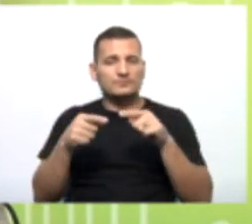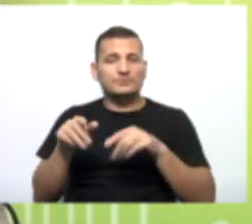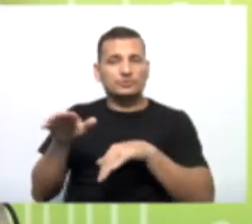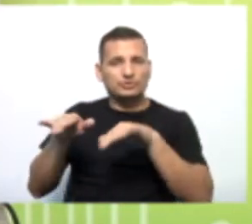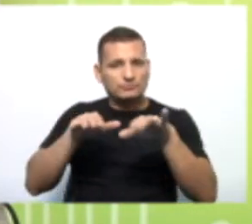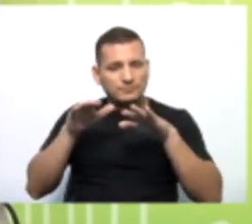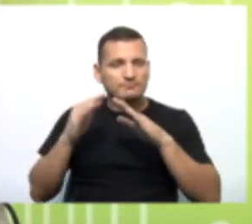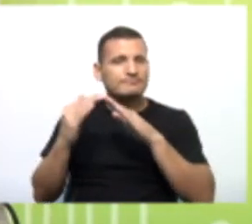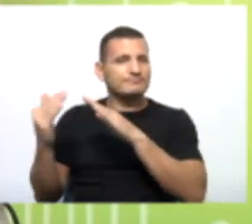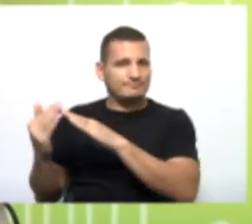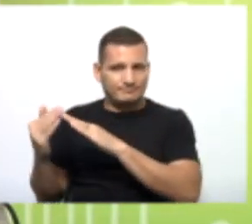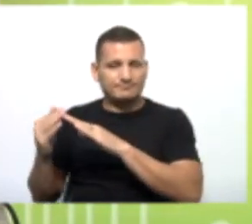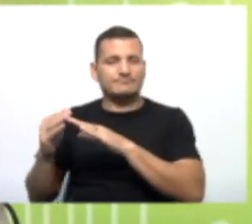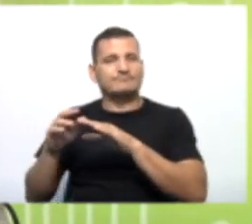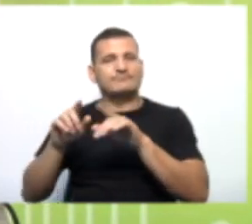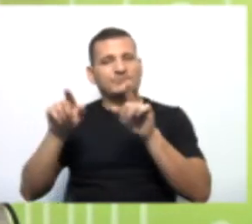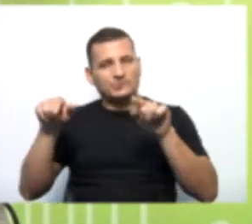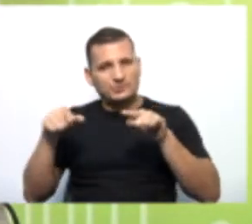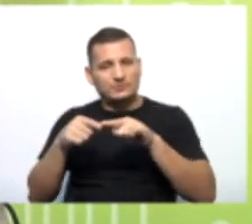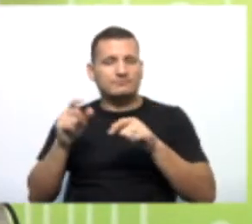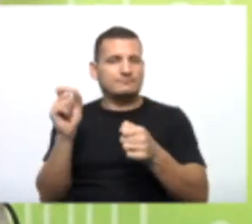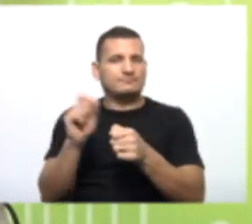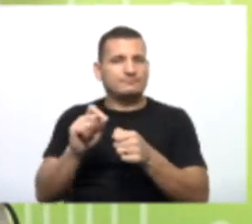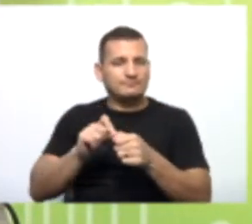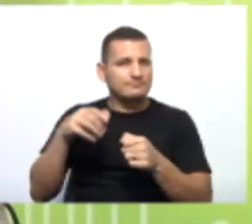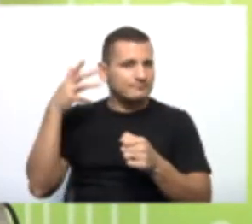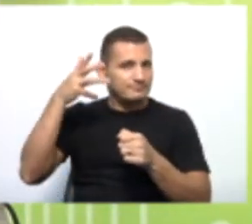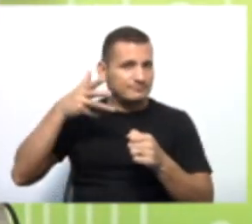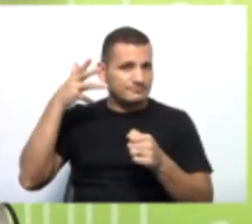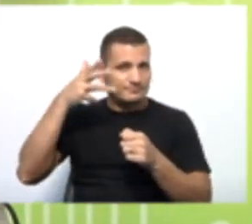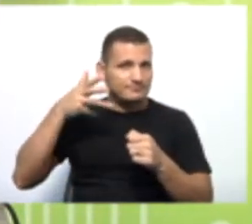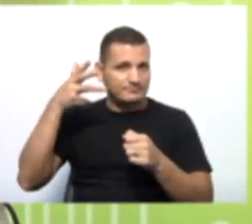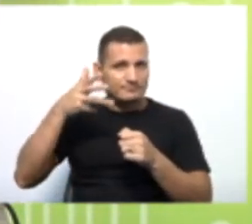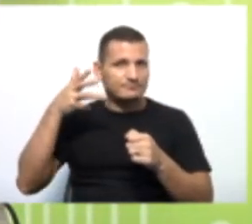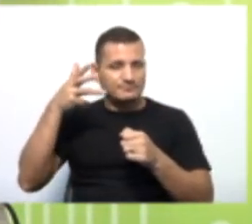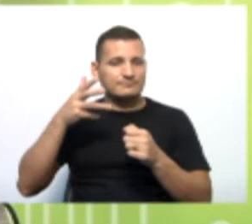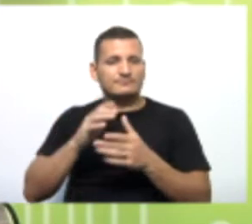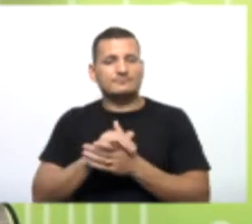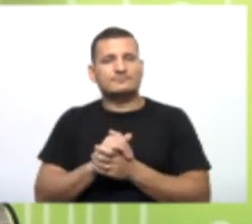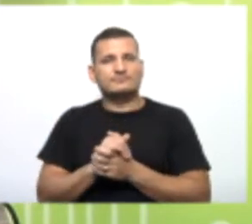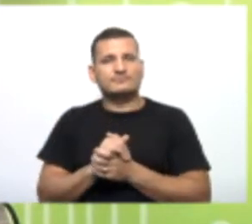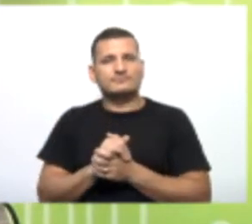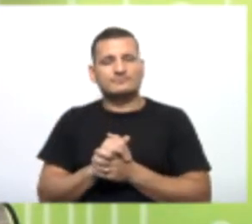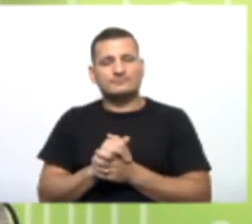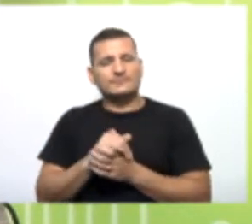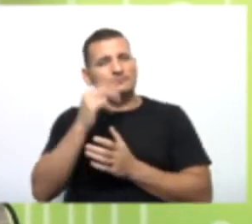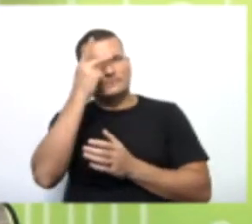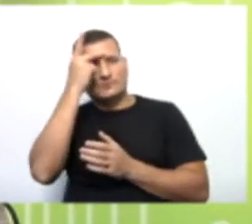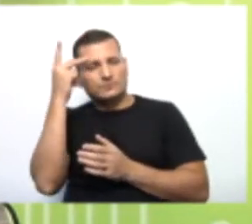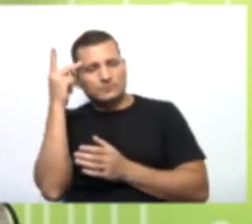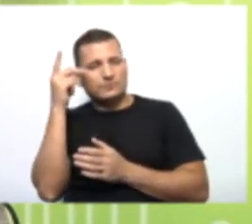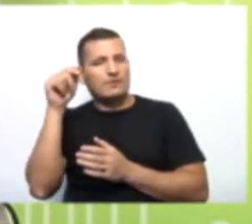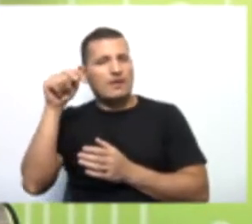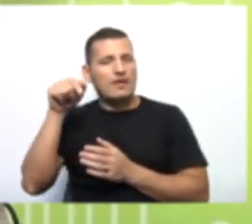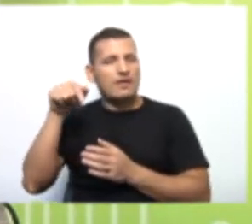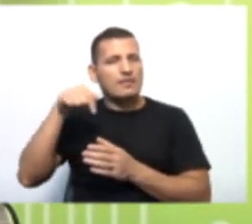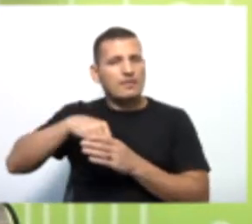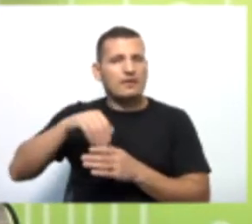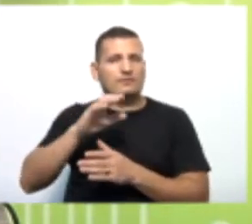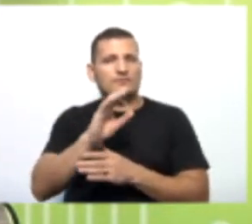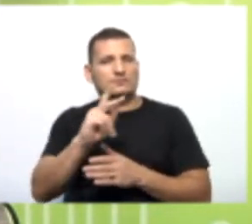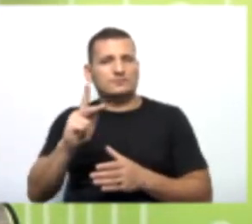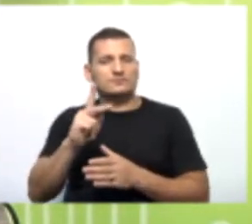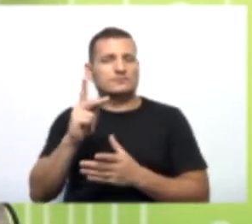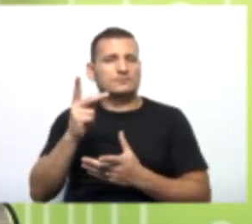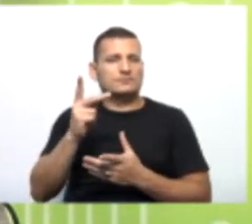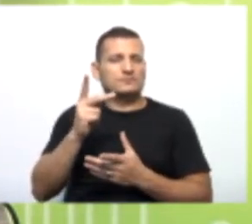dos funcionários, fazer uma palestra com uma pessoa que é desse projeto, dessa cooperativa ou dessa